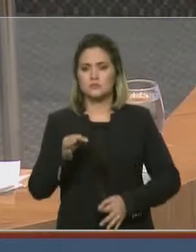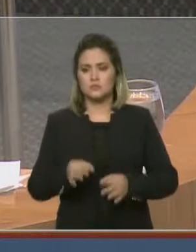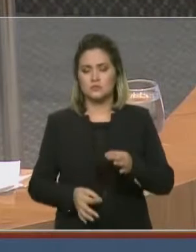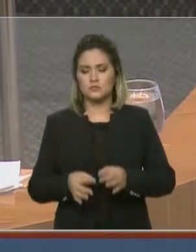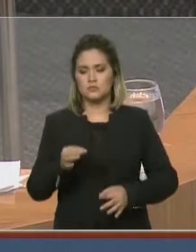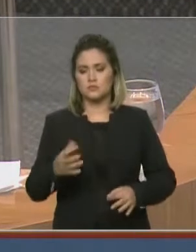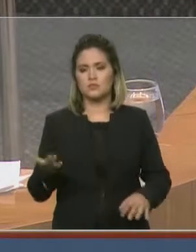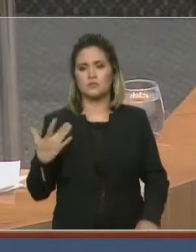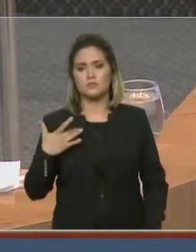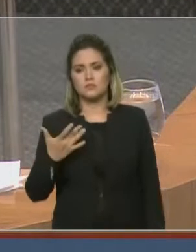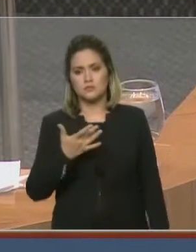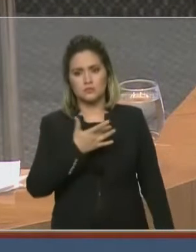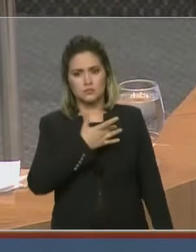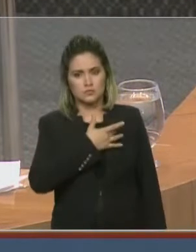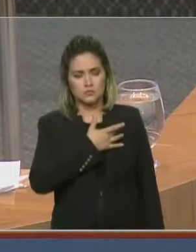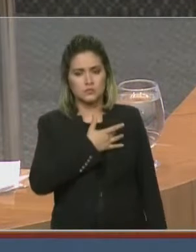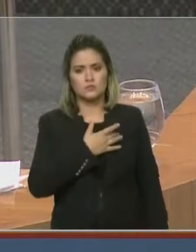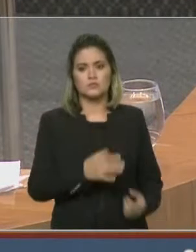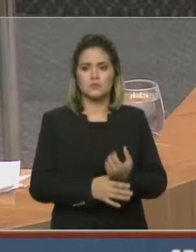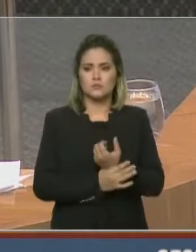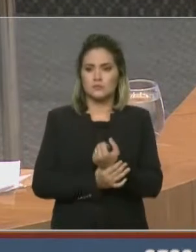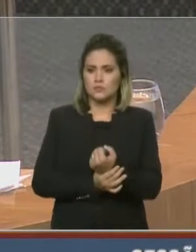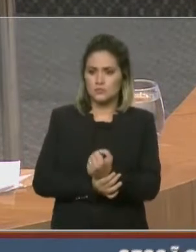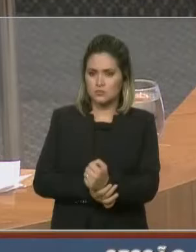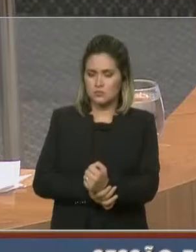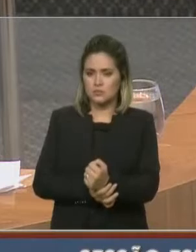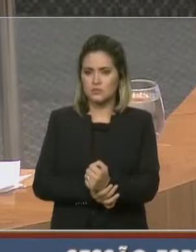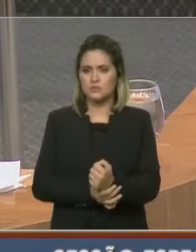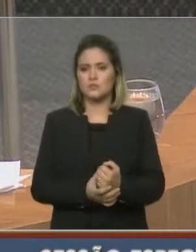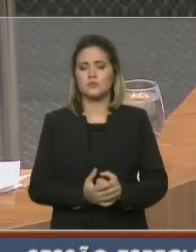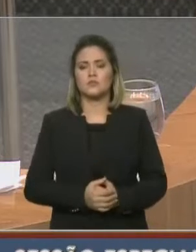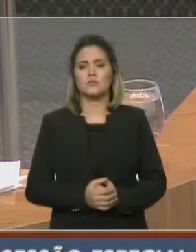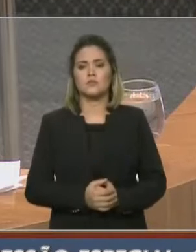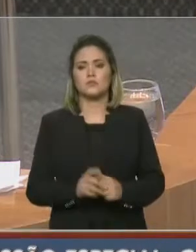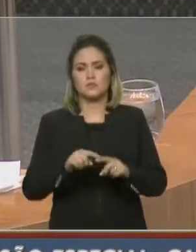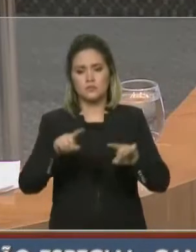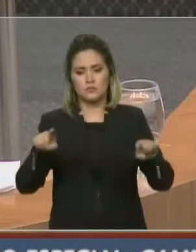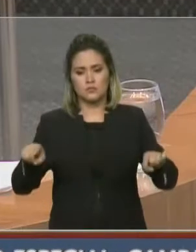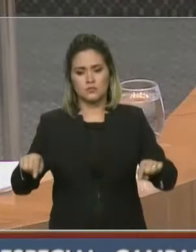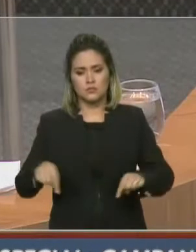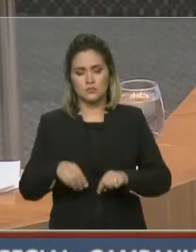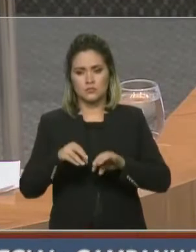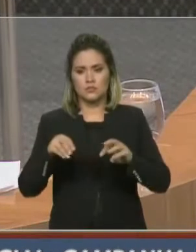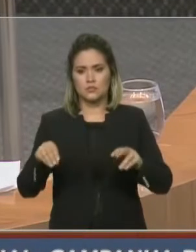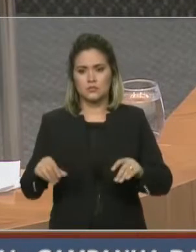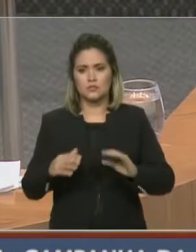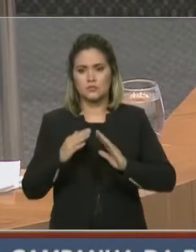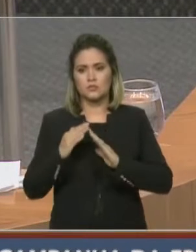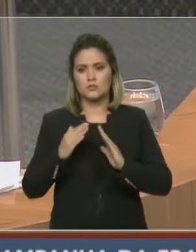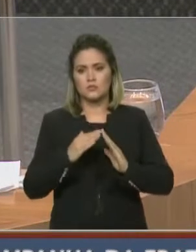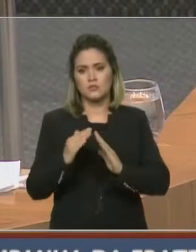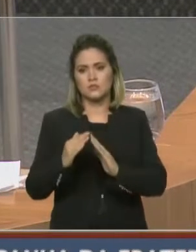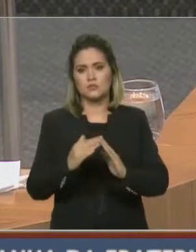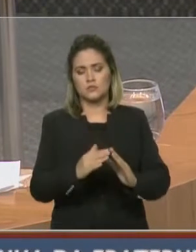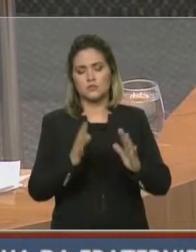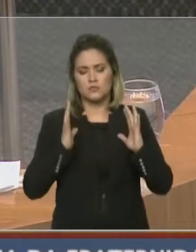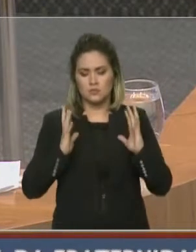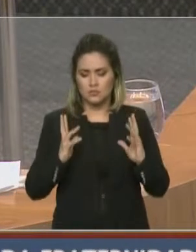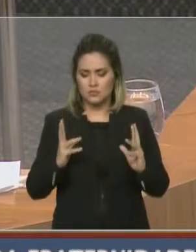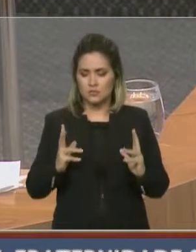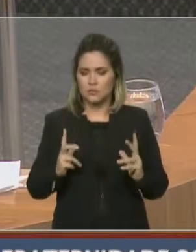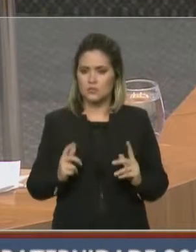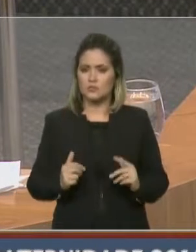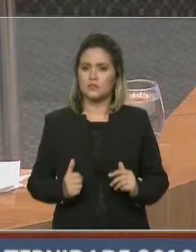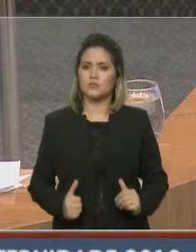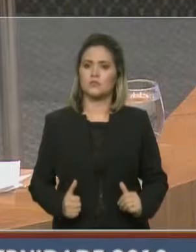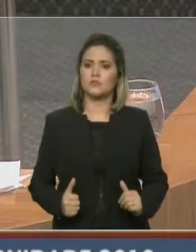à saúde, à segurança, à terra, à moradia, ao saneamento